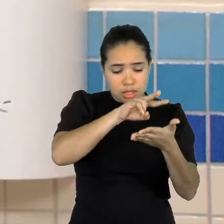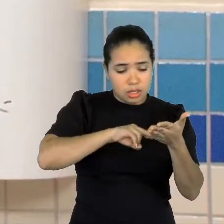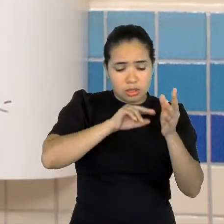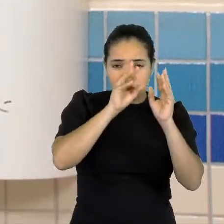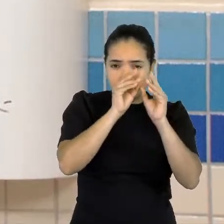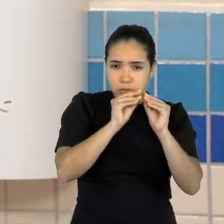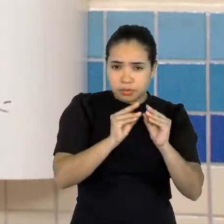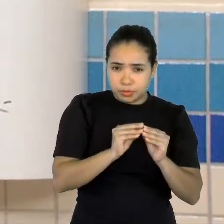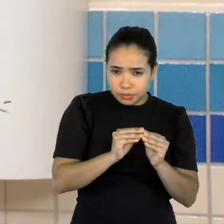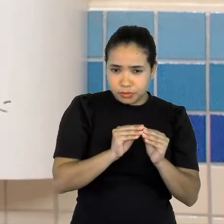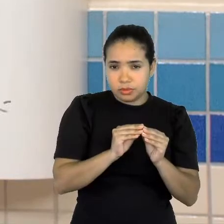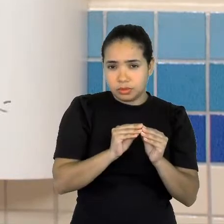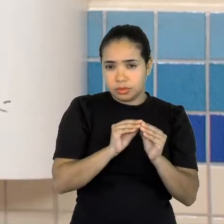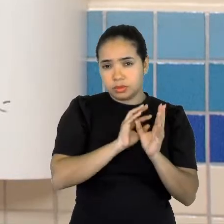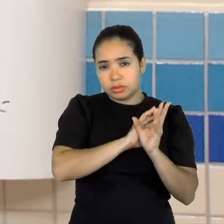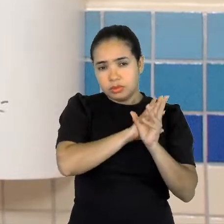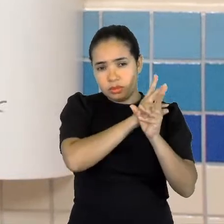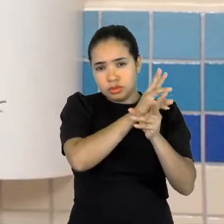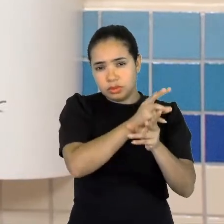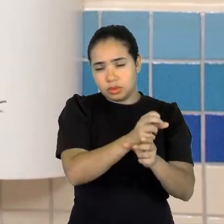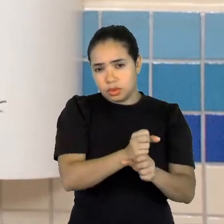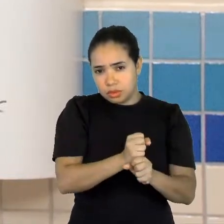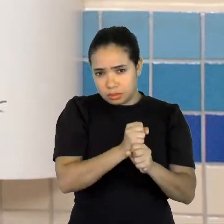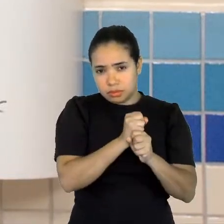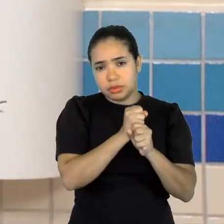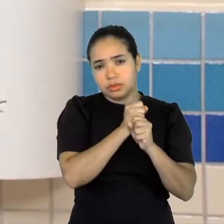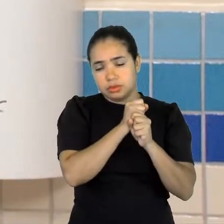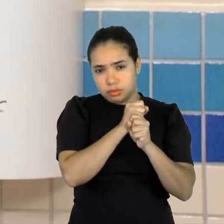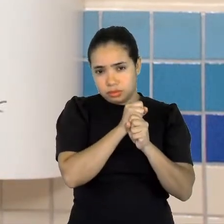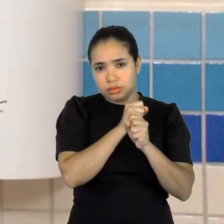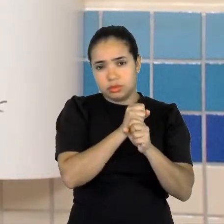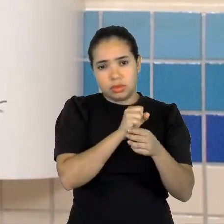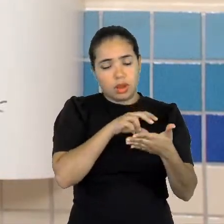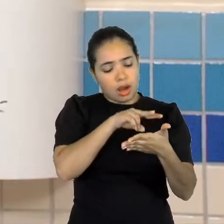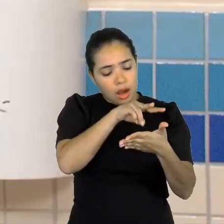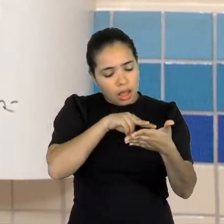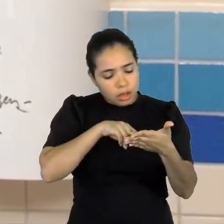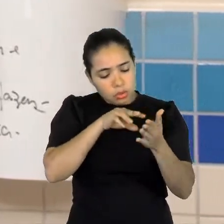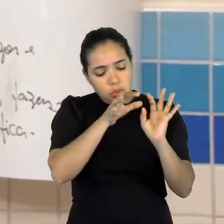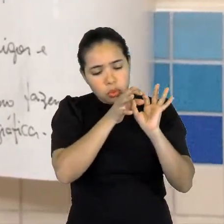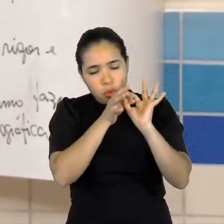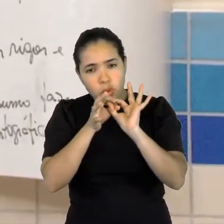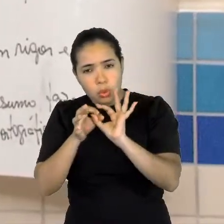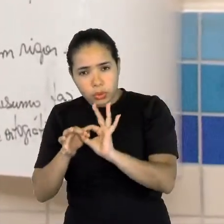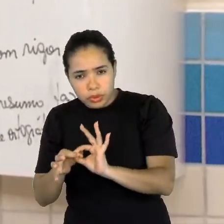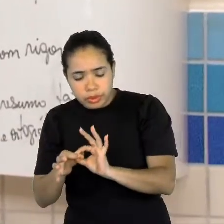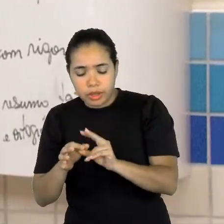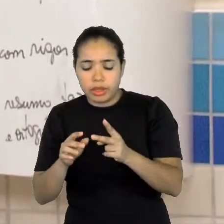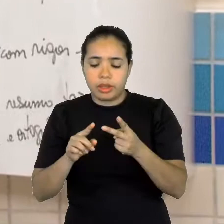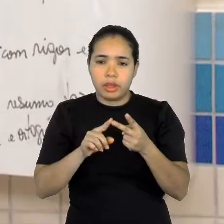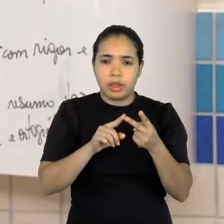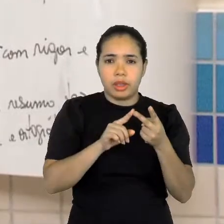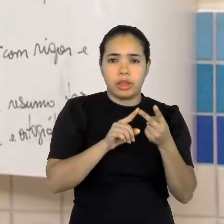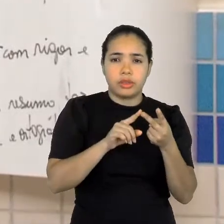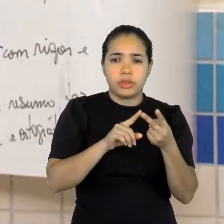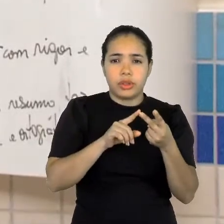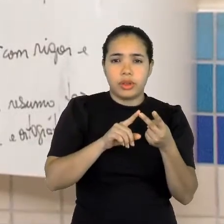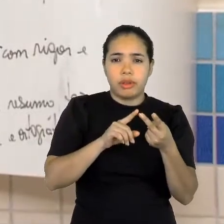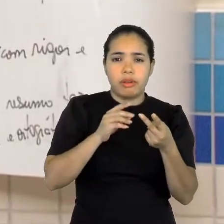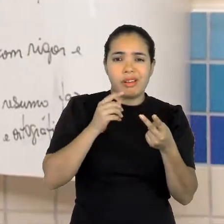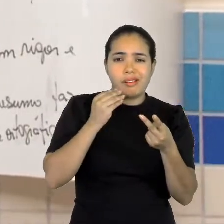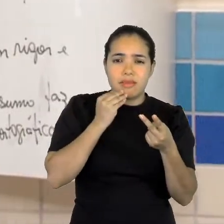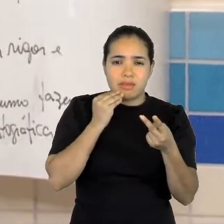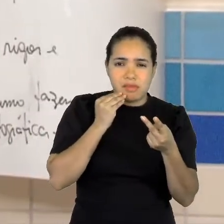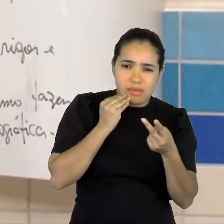resumo fazendo uma revisão semântica e ortográfica, tá? Não deve conter erros ortográficos,